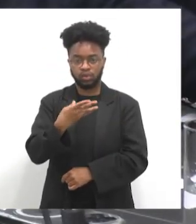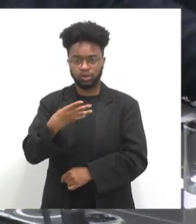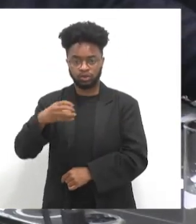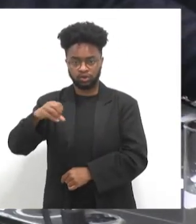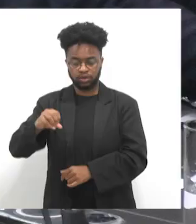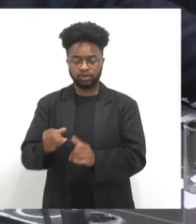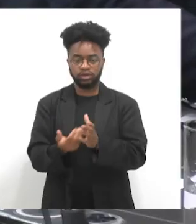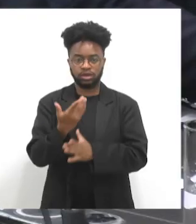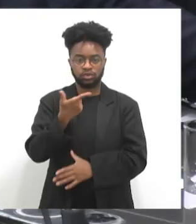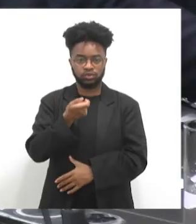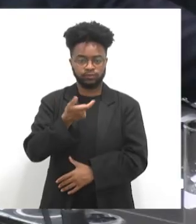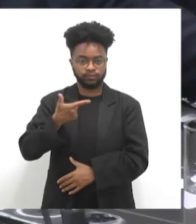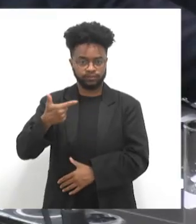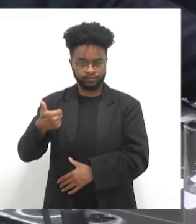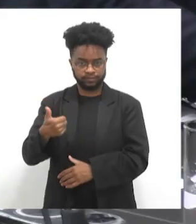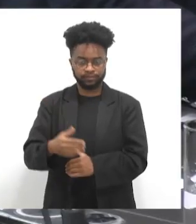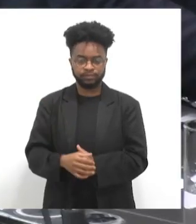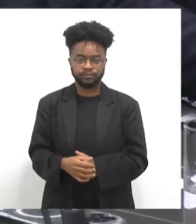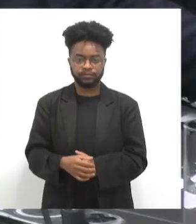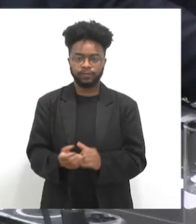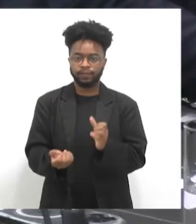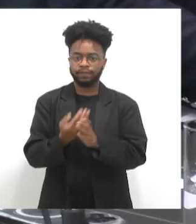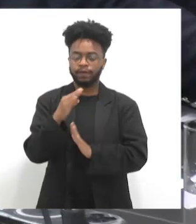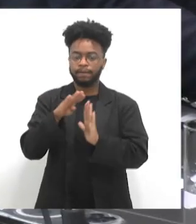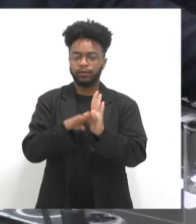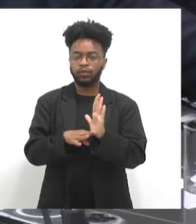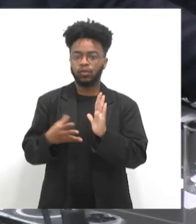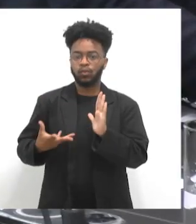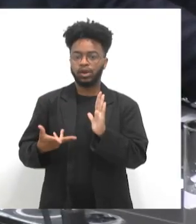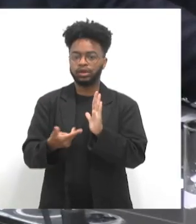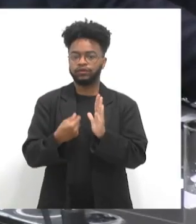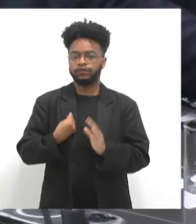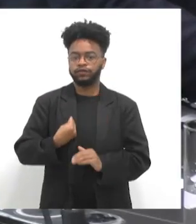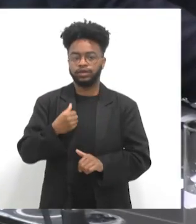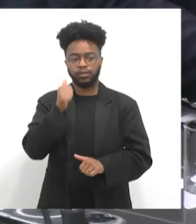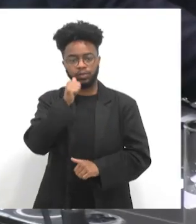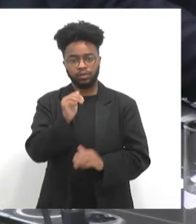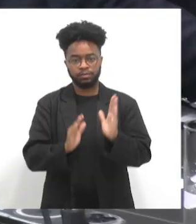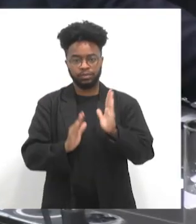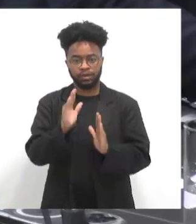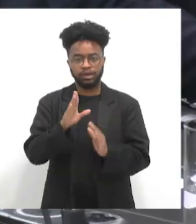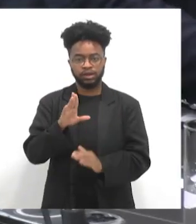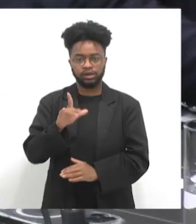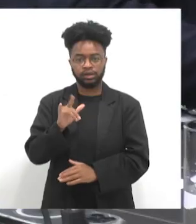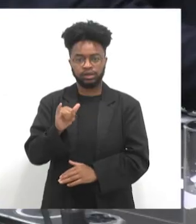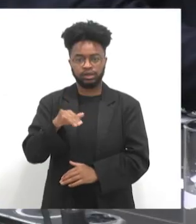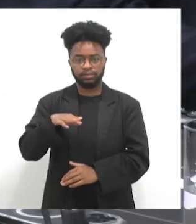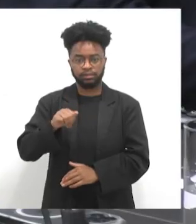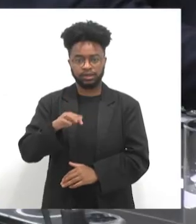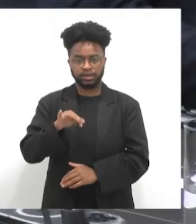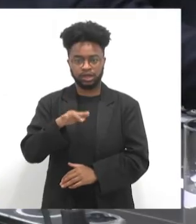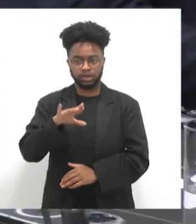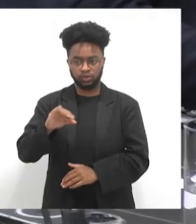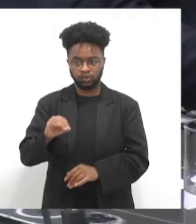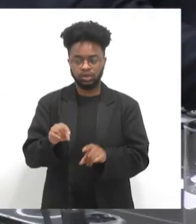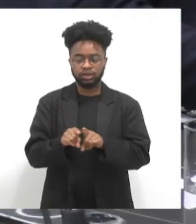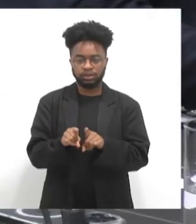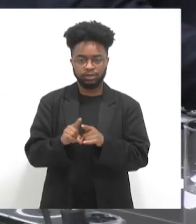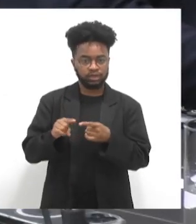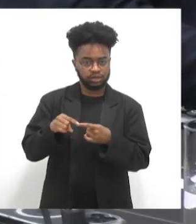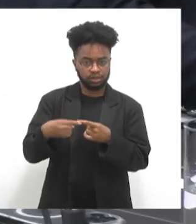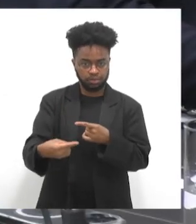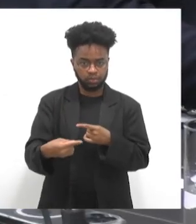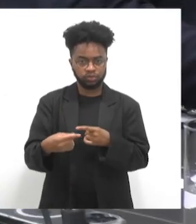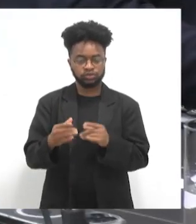de 2021, que cria o Programa de Qualidade de Vida da Mulher durante o climatério e pós-climatério nos estabelecimentos públicos de saúde do Estado do